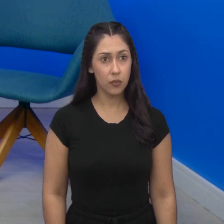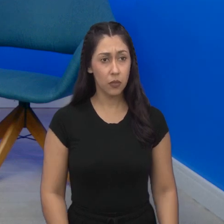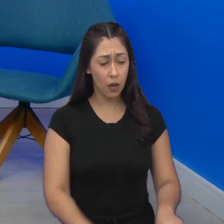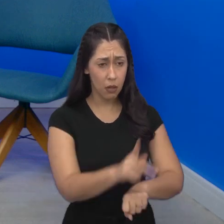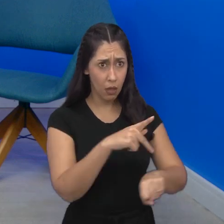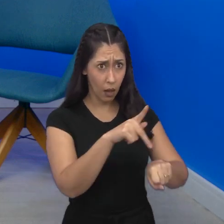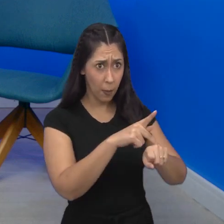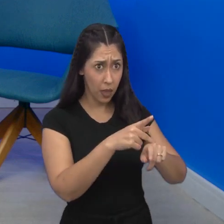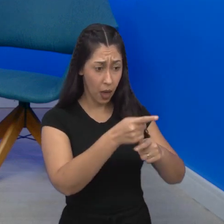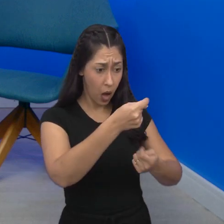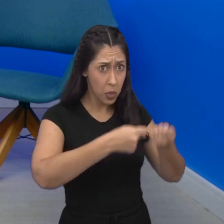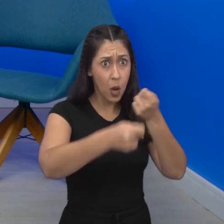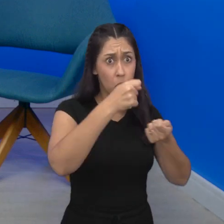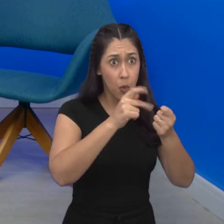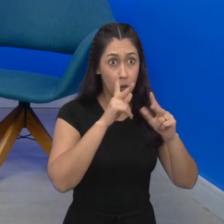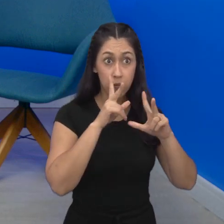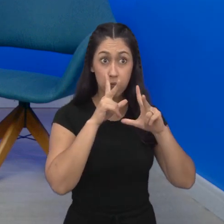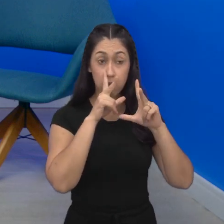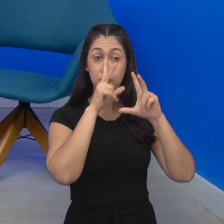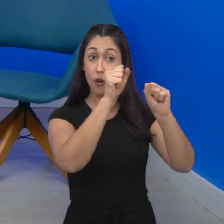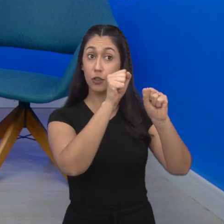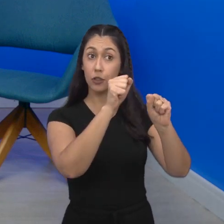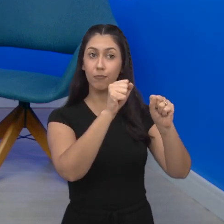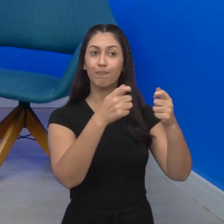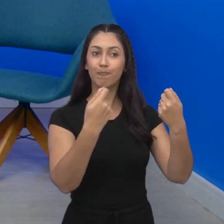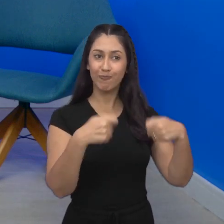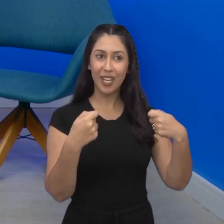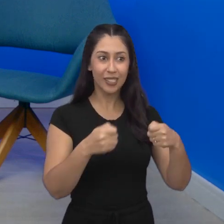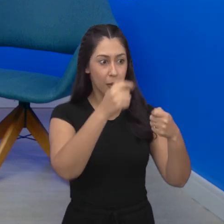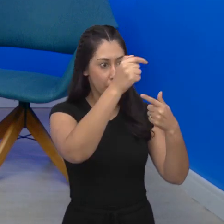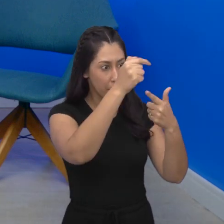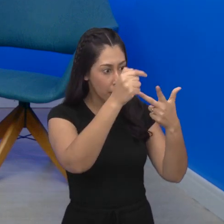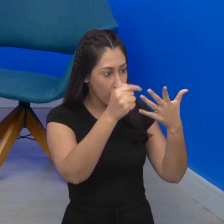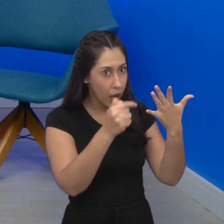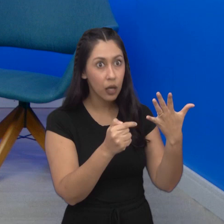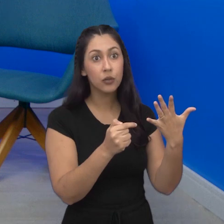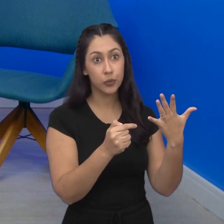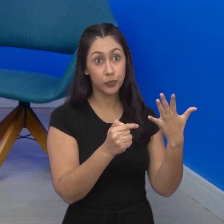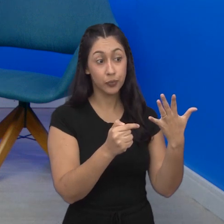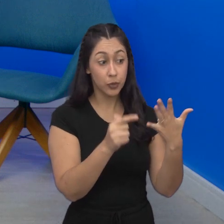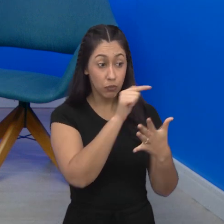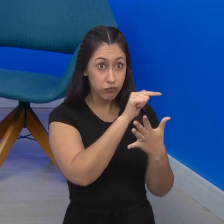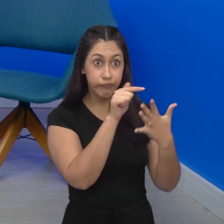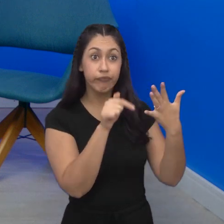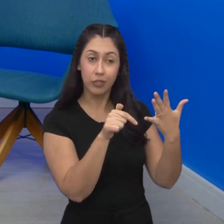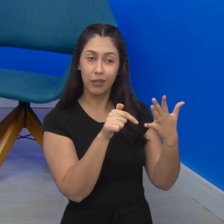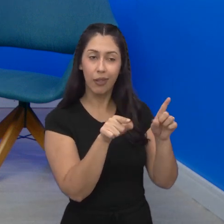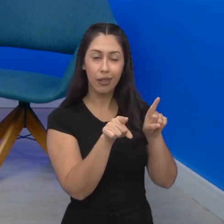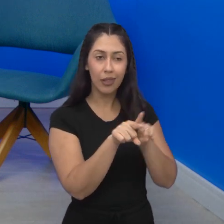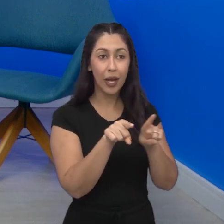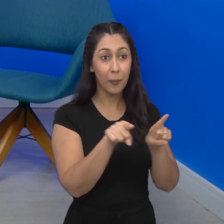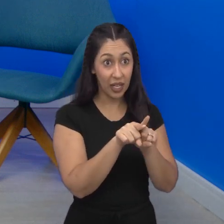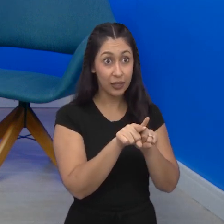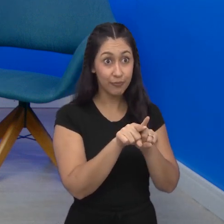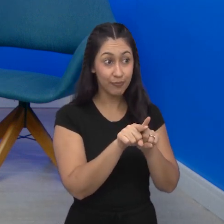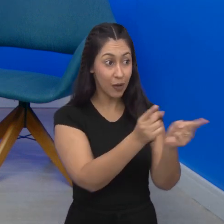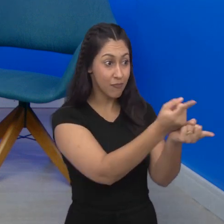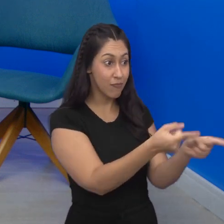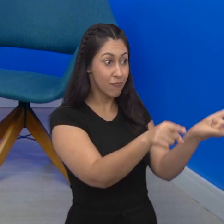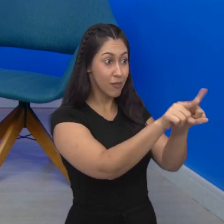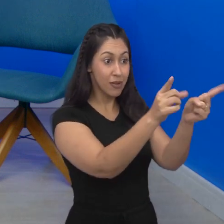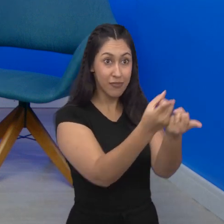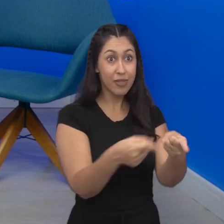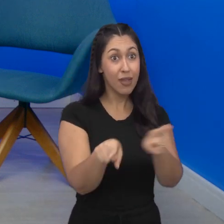Para a economia de um país ser forte, ela depende de vários fatores. Um deles é estabelecer boas parcerias